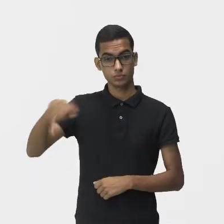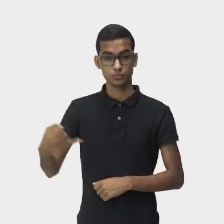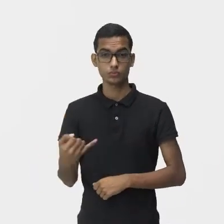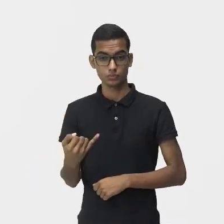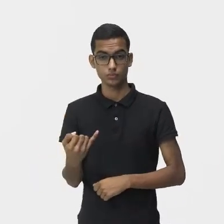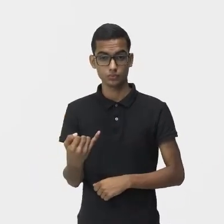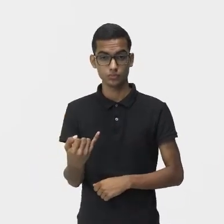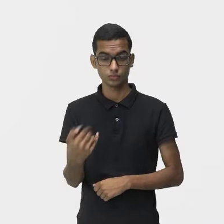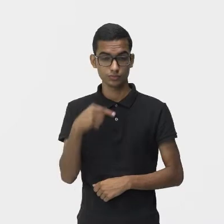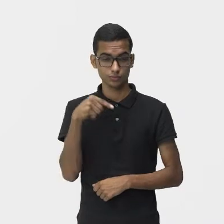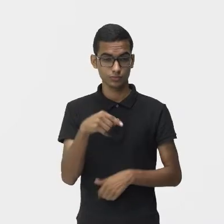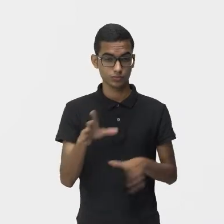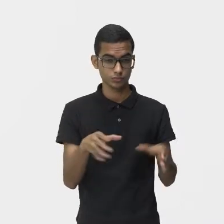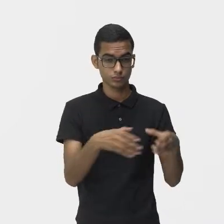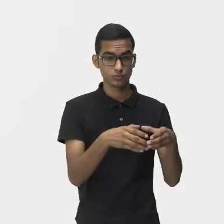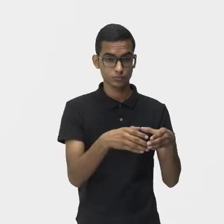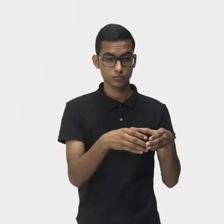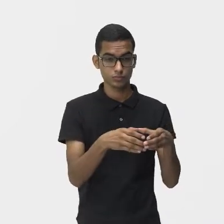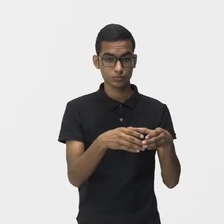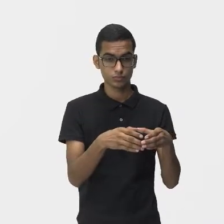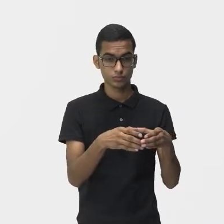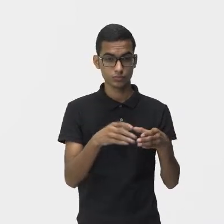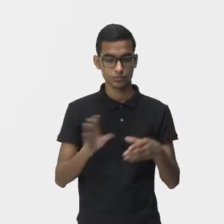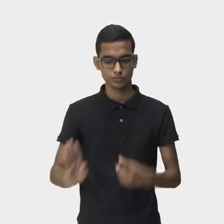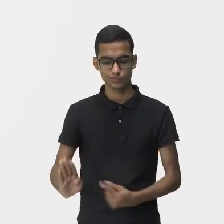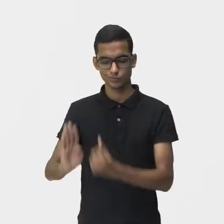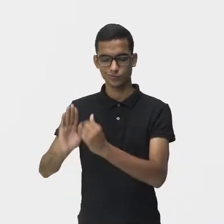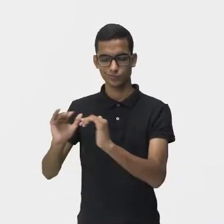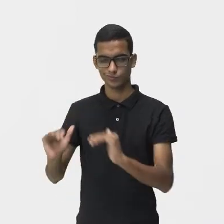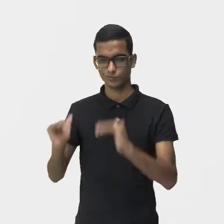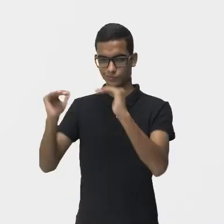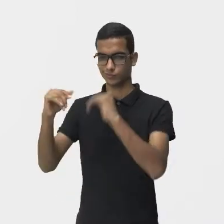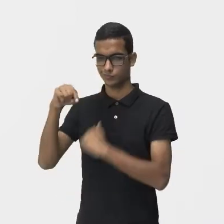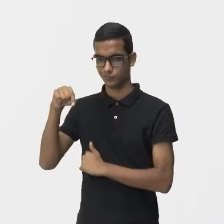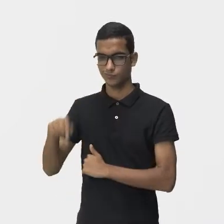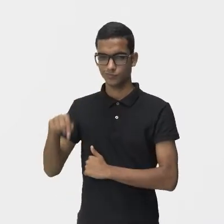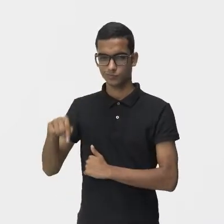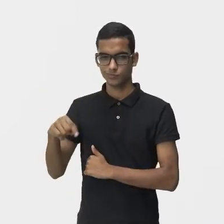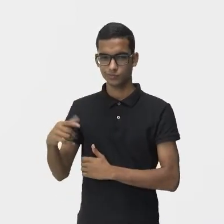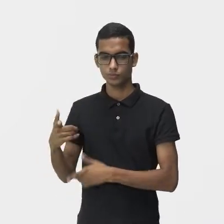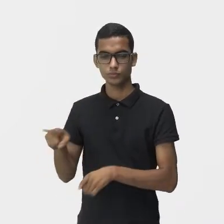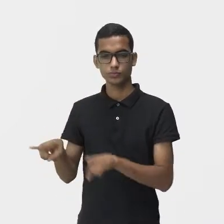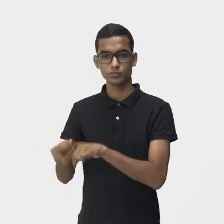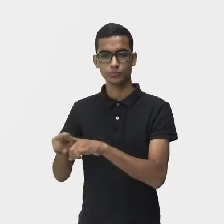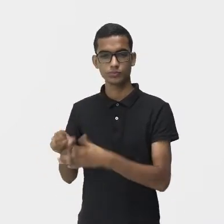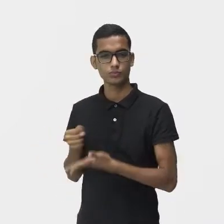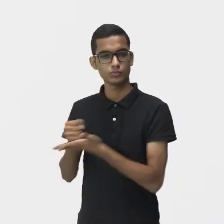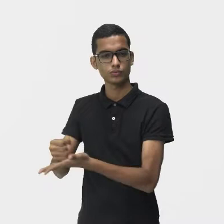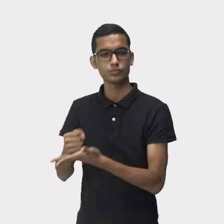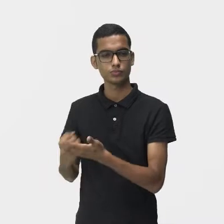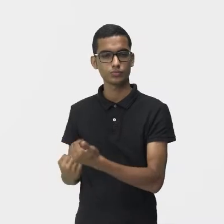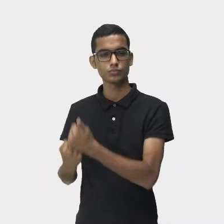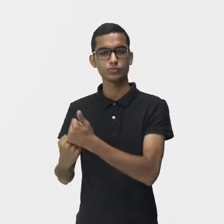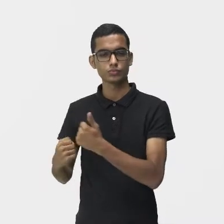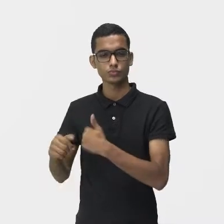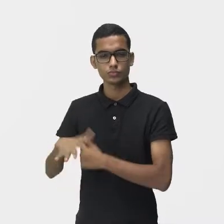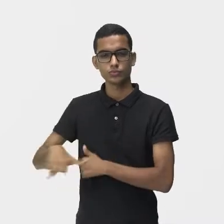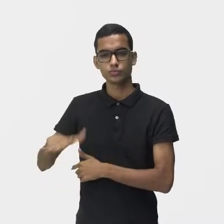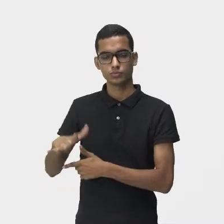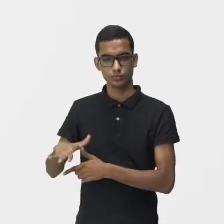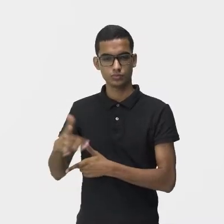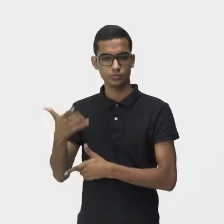esse isolamento dos jacobinos, a grande burguesia girondina, apoiada em outros setores, articularia um golpe